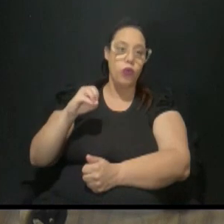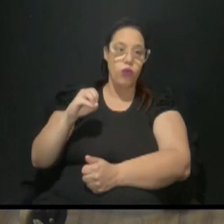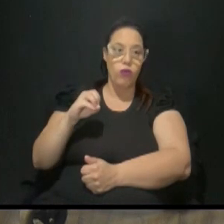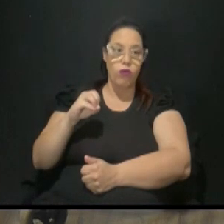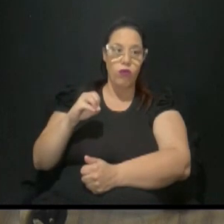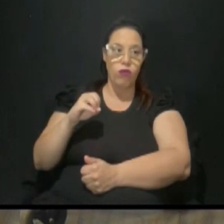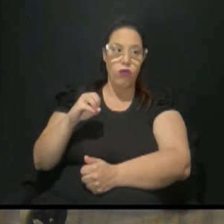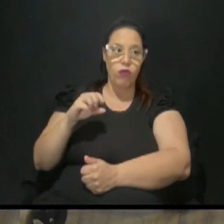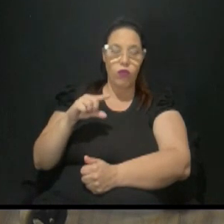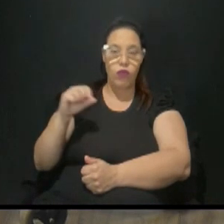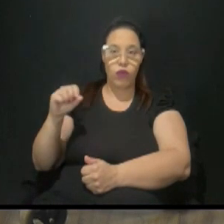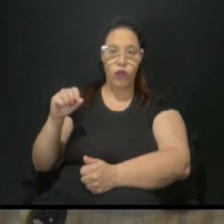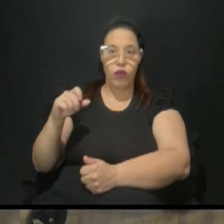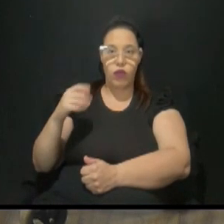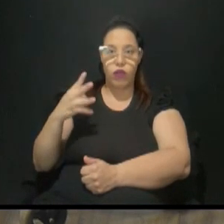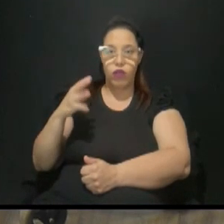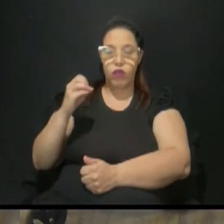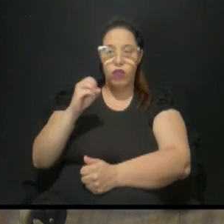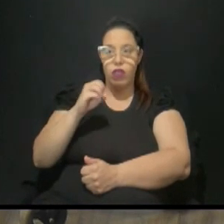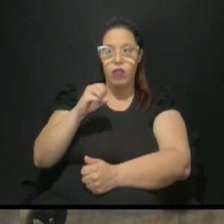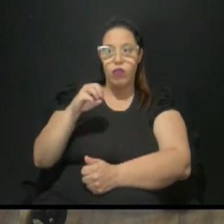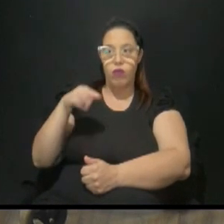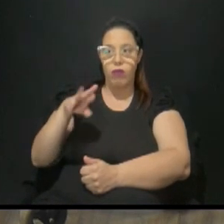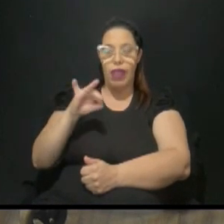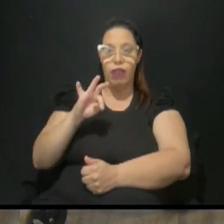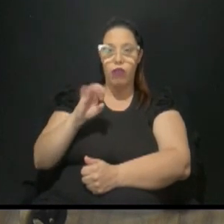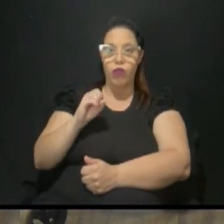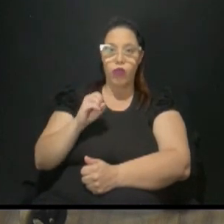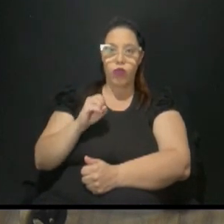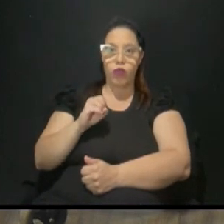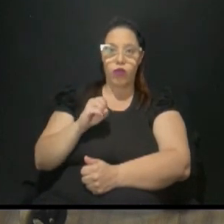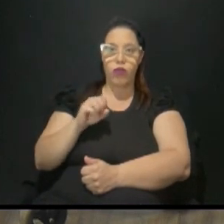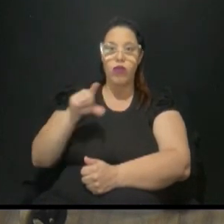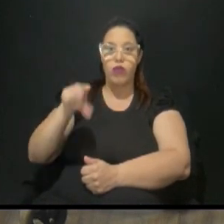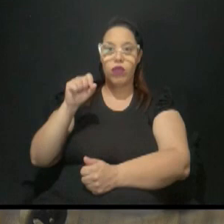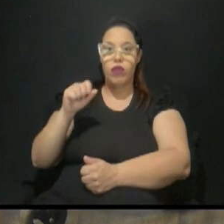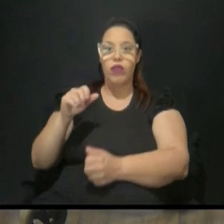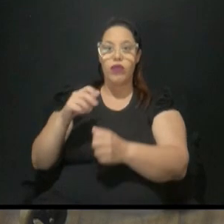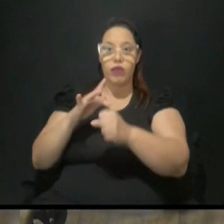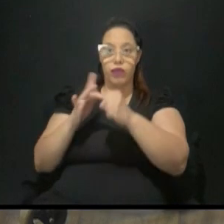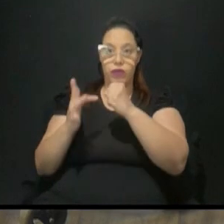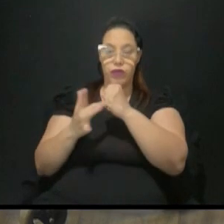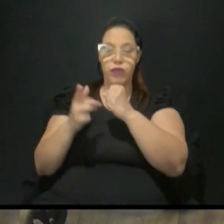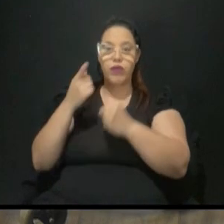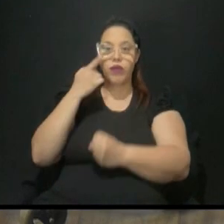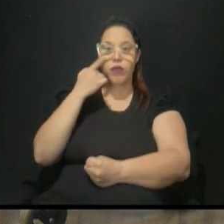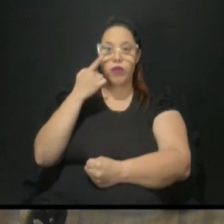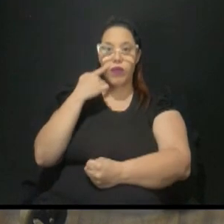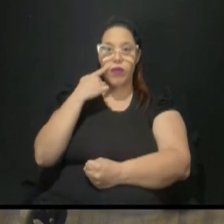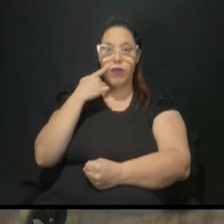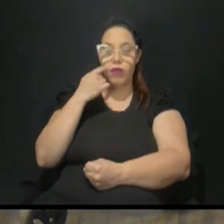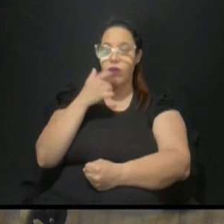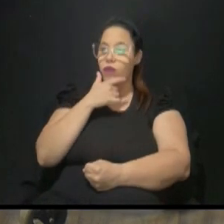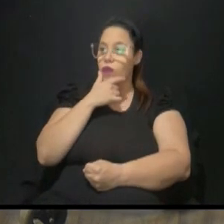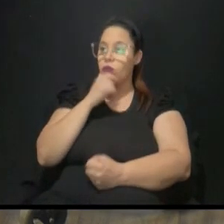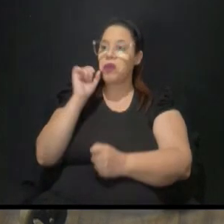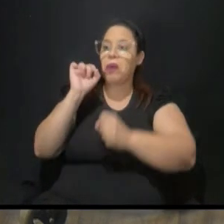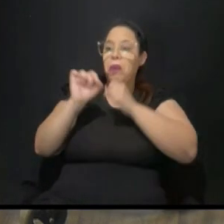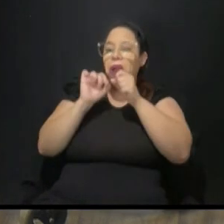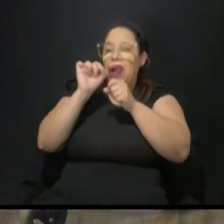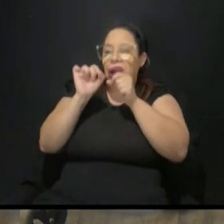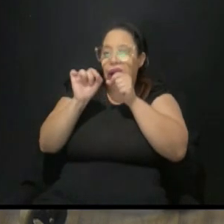dos 400 metros. A gente pegou aqui nas redes sociais deles, vamos ver se a gente consegue ver alguma coisinha de,